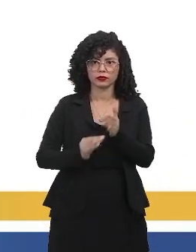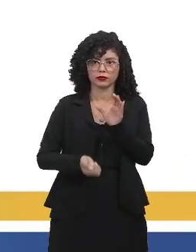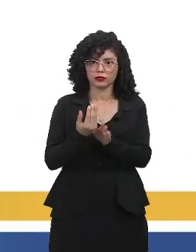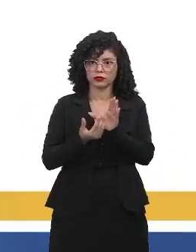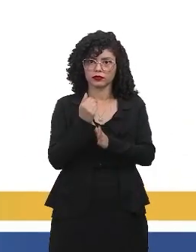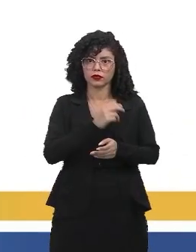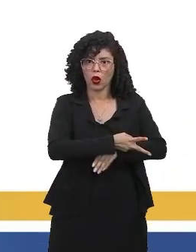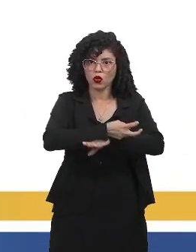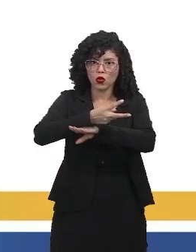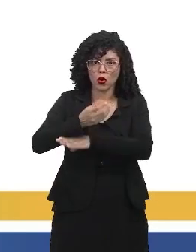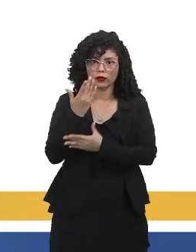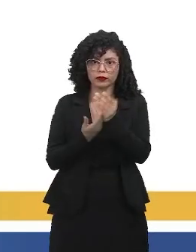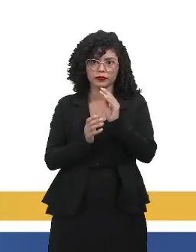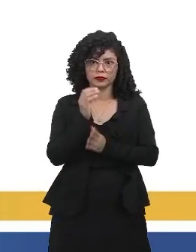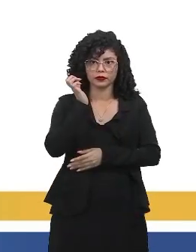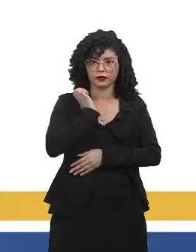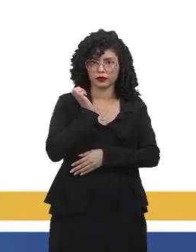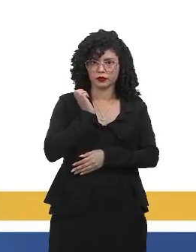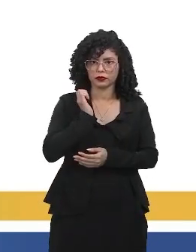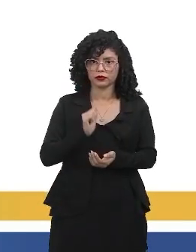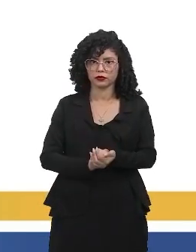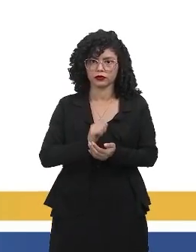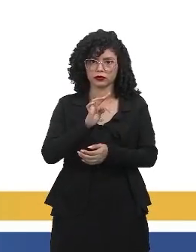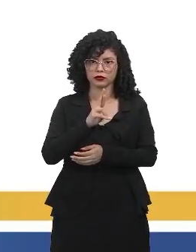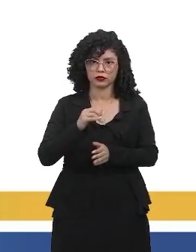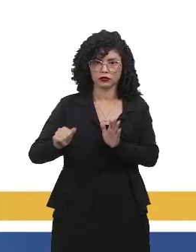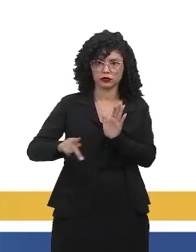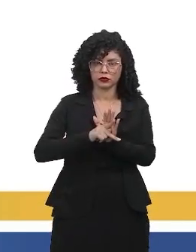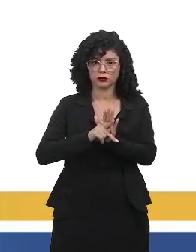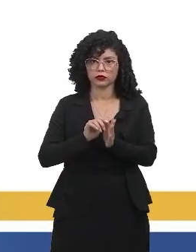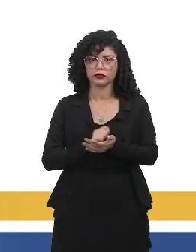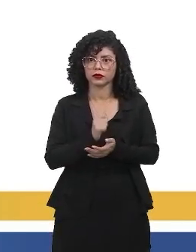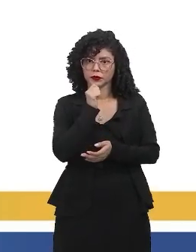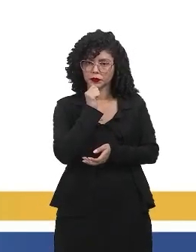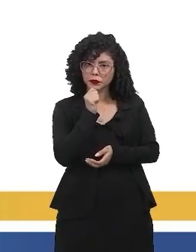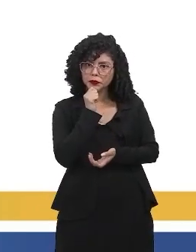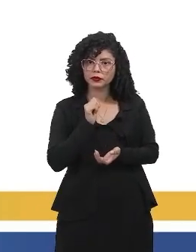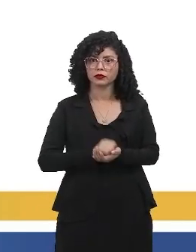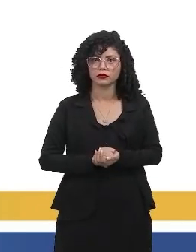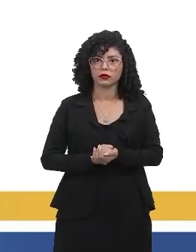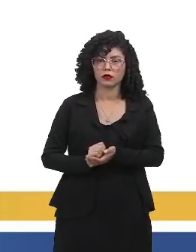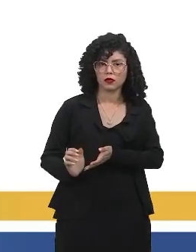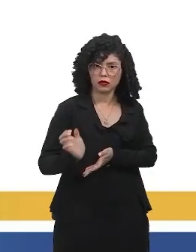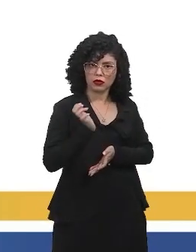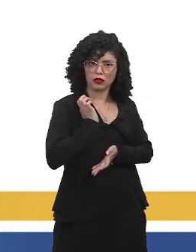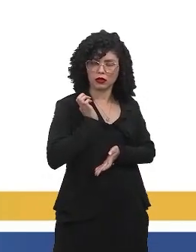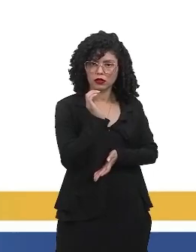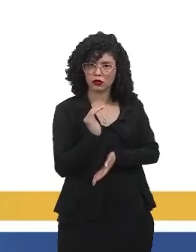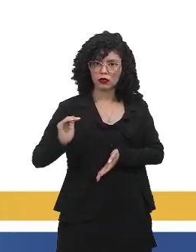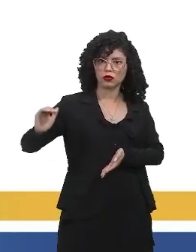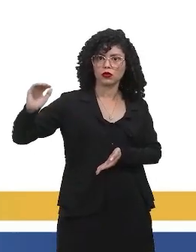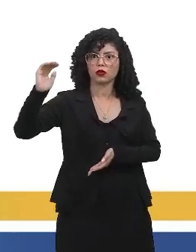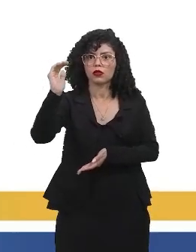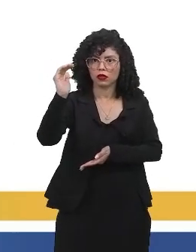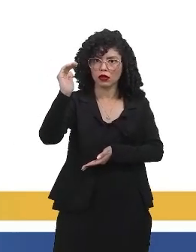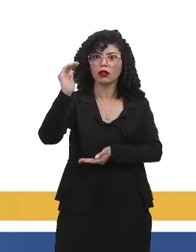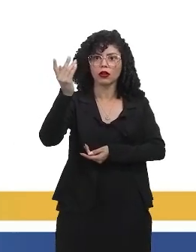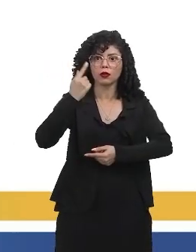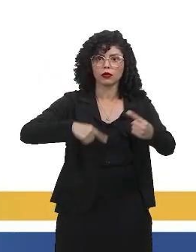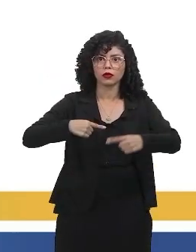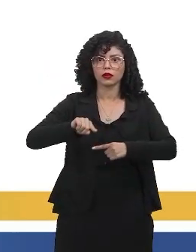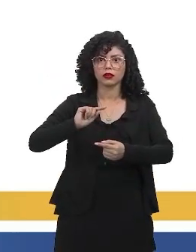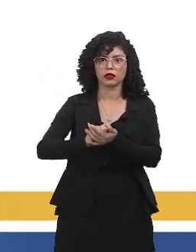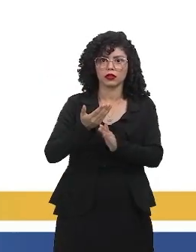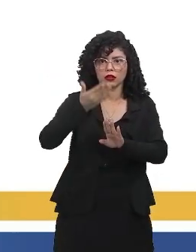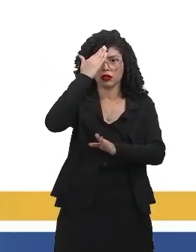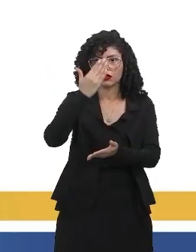exploradores da mão de obra e da riqueza autóctone. Além disso, as elites políticas da época acreditavam